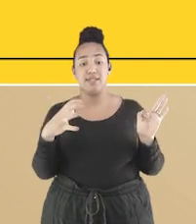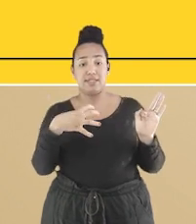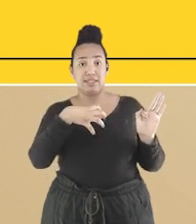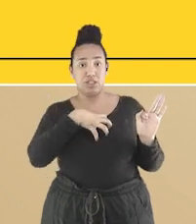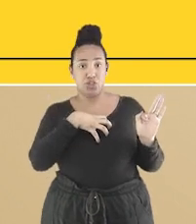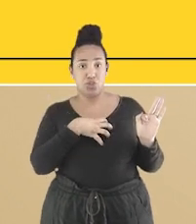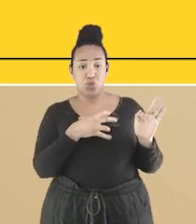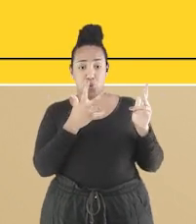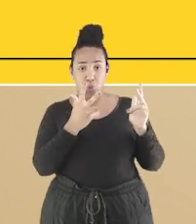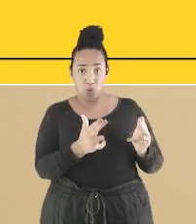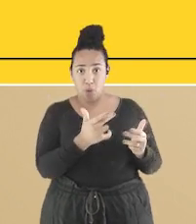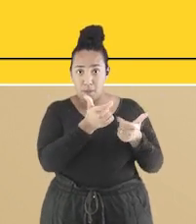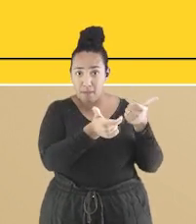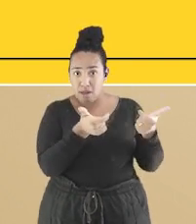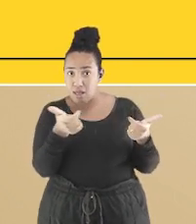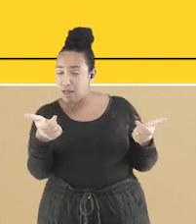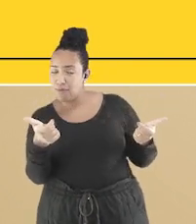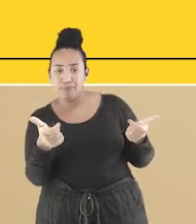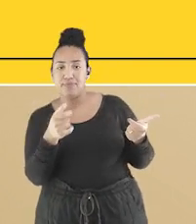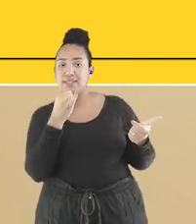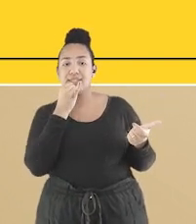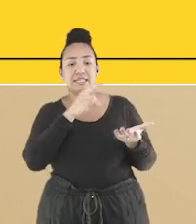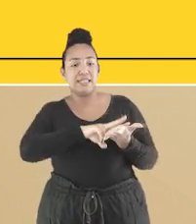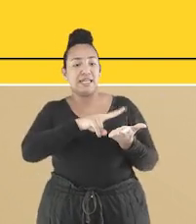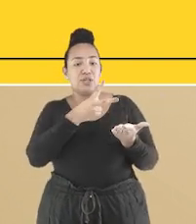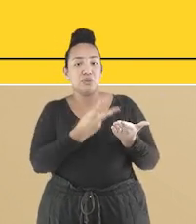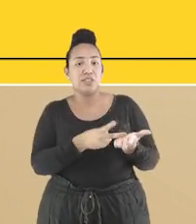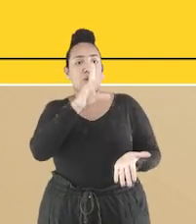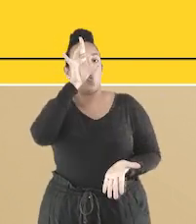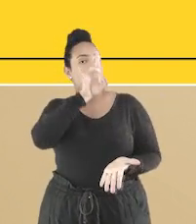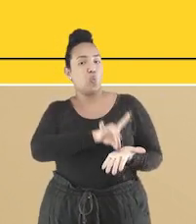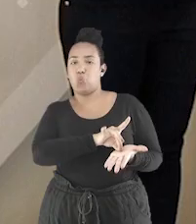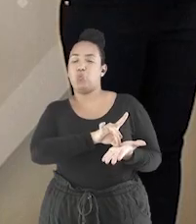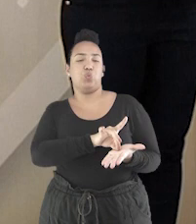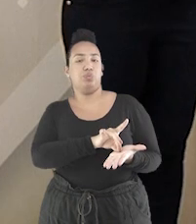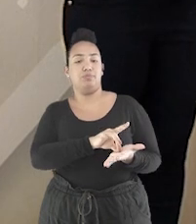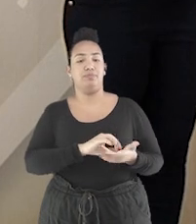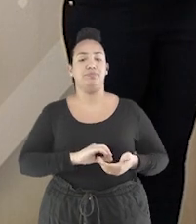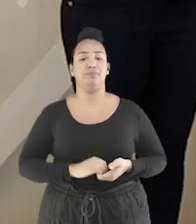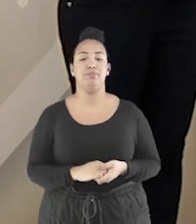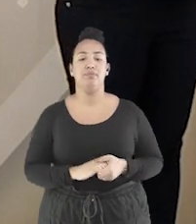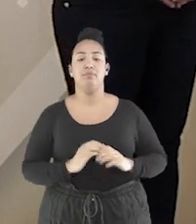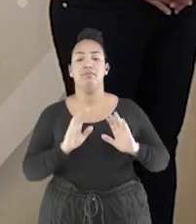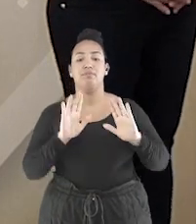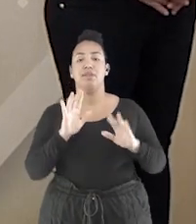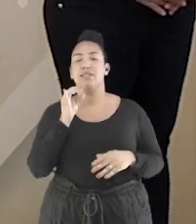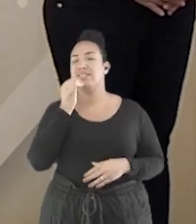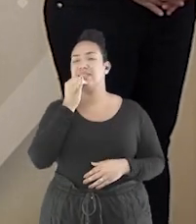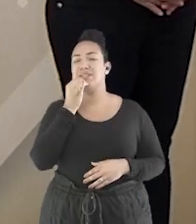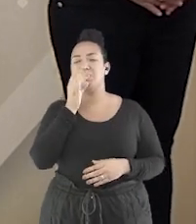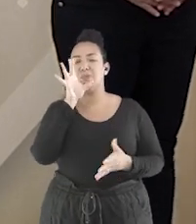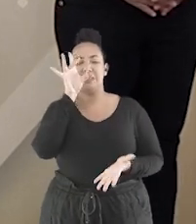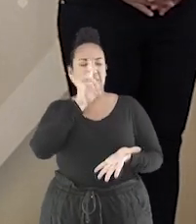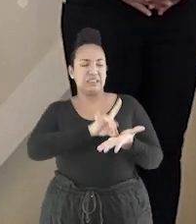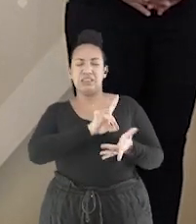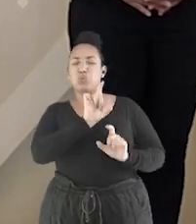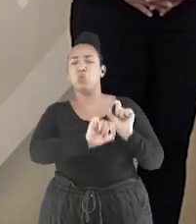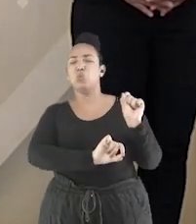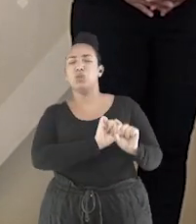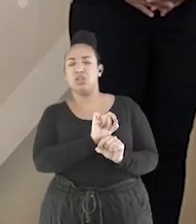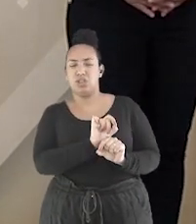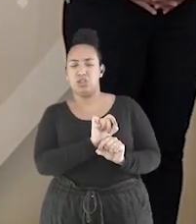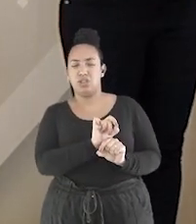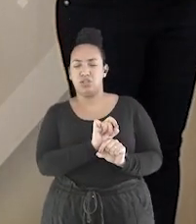palavras. As suas traduções não devem ser levadas ao sentido literal. Mas o que é sentido literal? Você